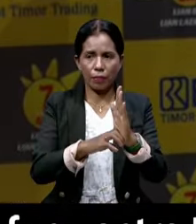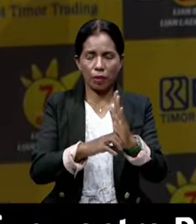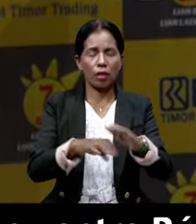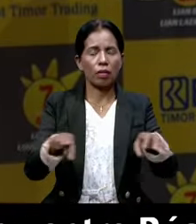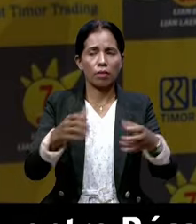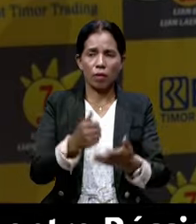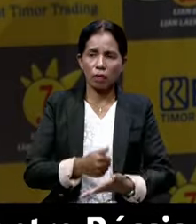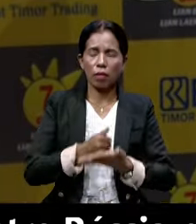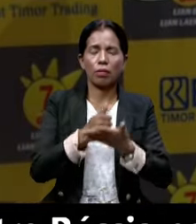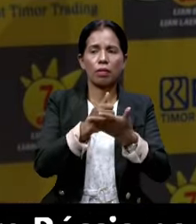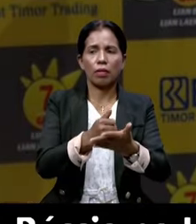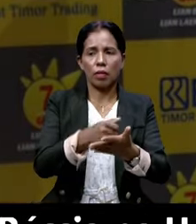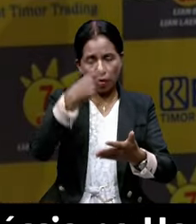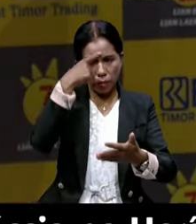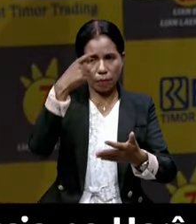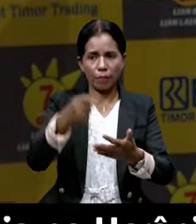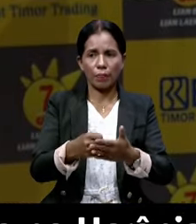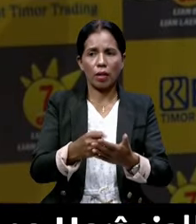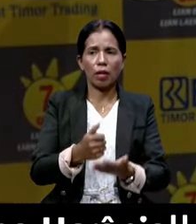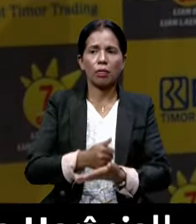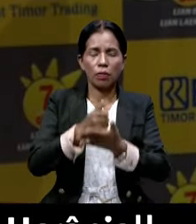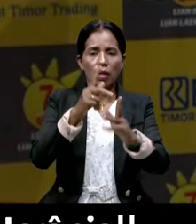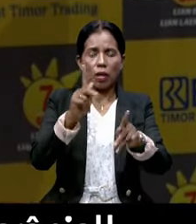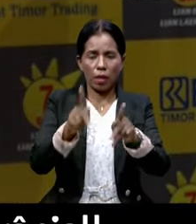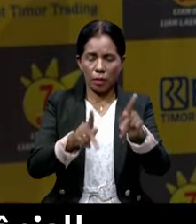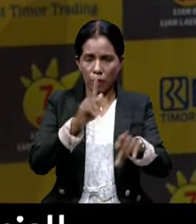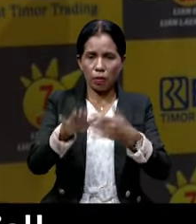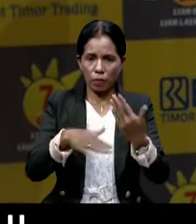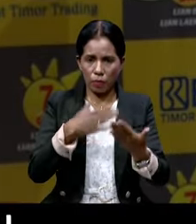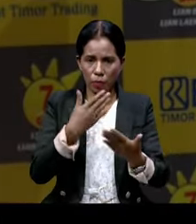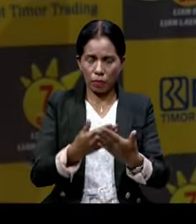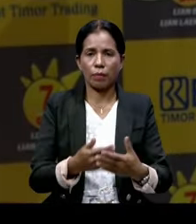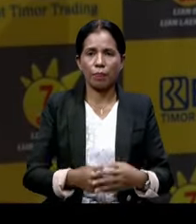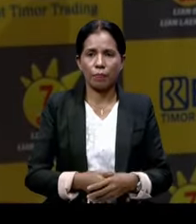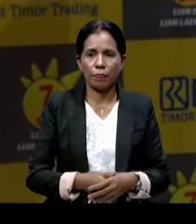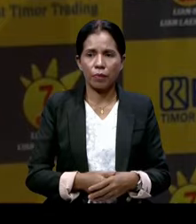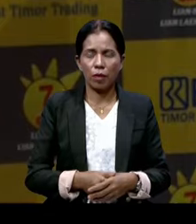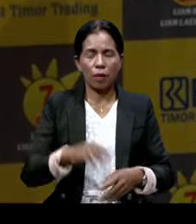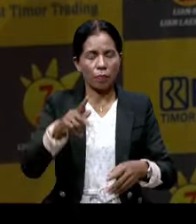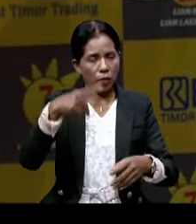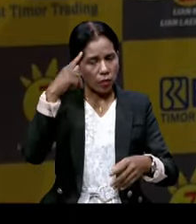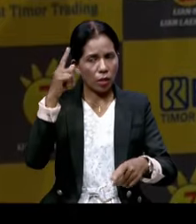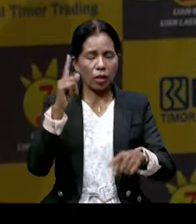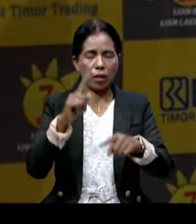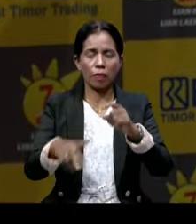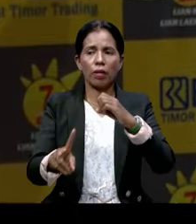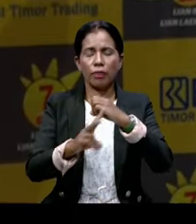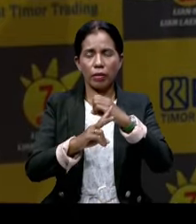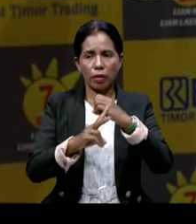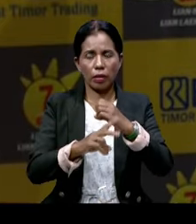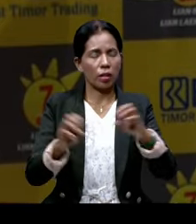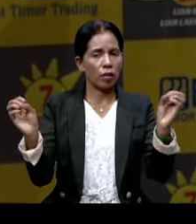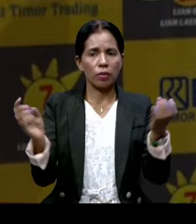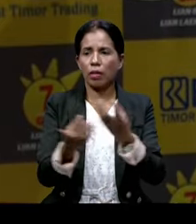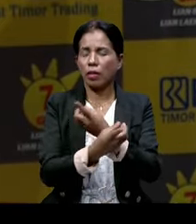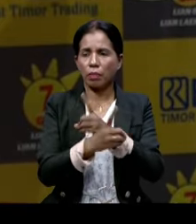servidor. Tamba a tu servir é mau todo. É mau todo sai pilihan político, lá bele sai vítima. Né lá os democracia.